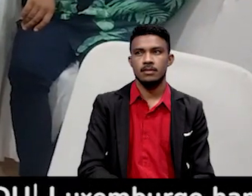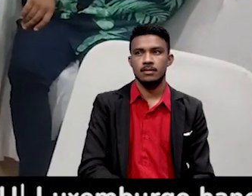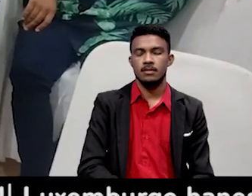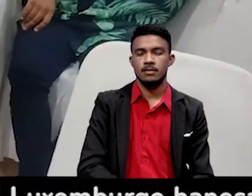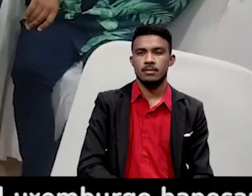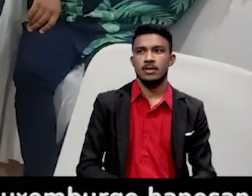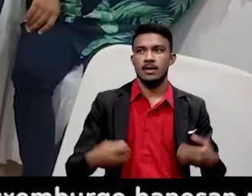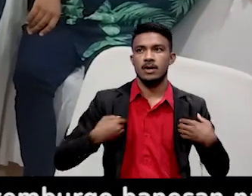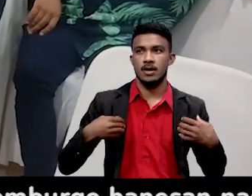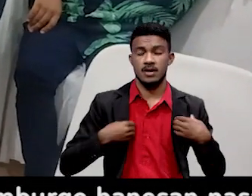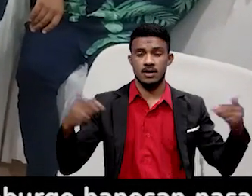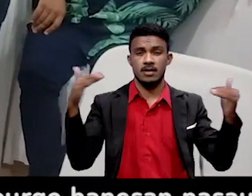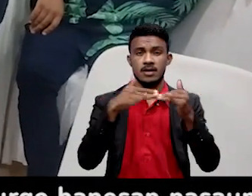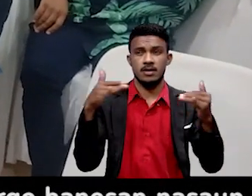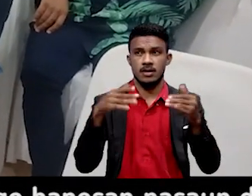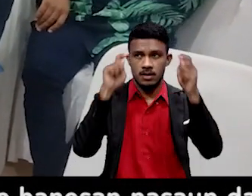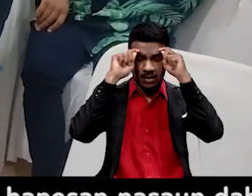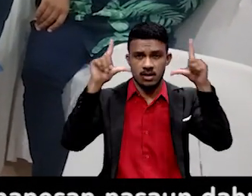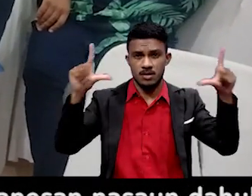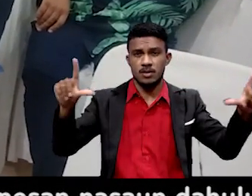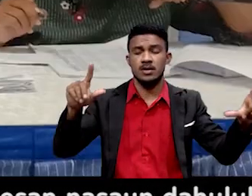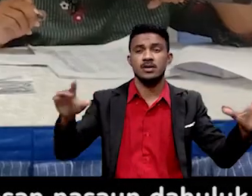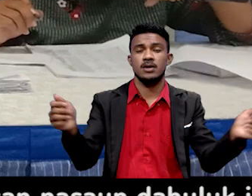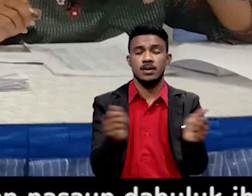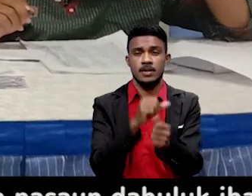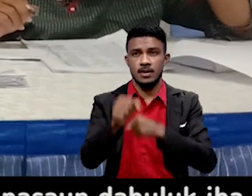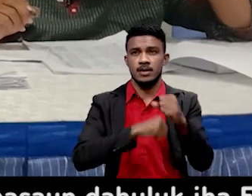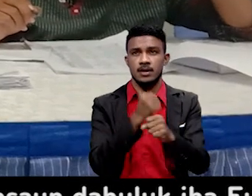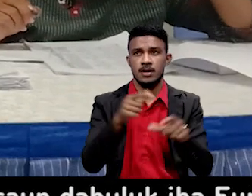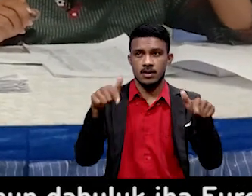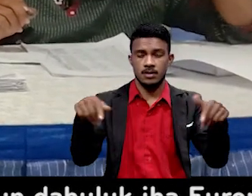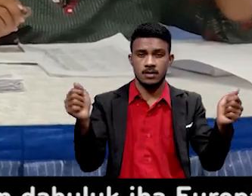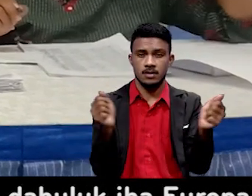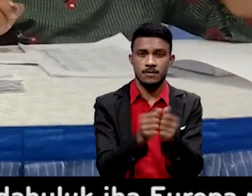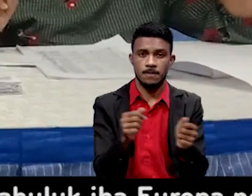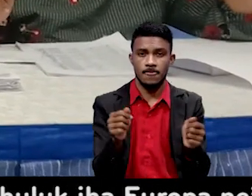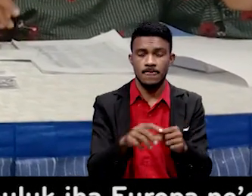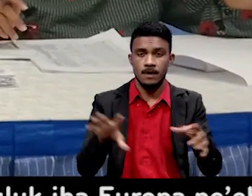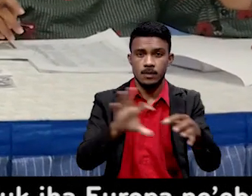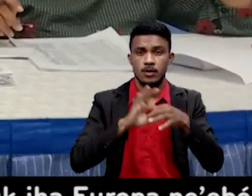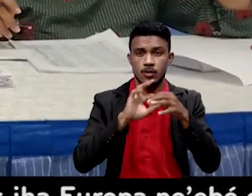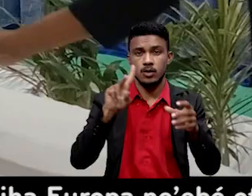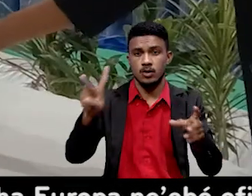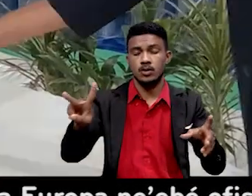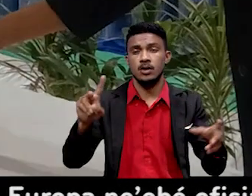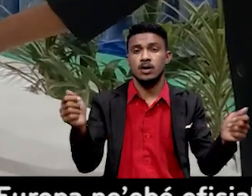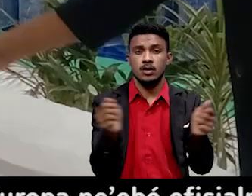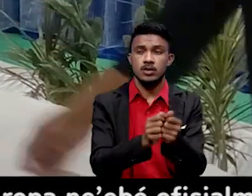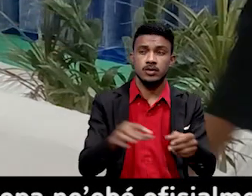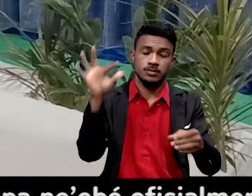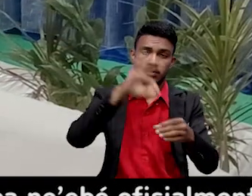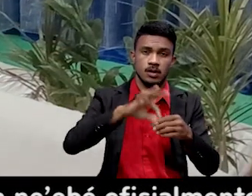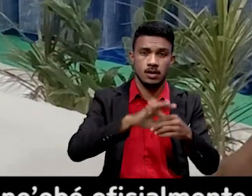Ia Congresso Extraordinário Timor-Leste Pres União Batina Indané, ia pacote Rua Macompete composto Rússia pacote A,